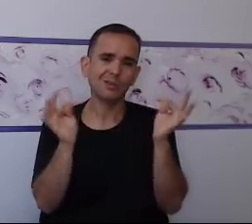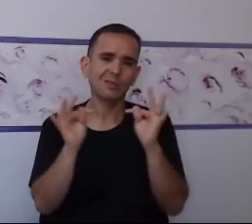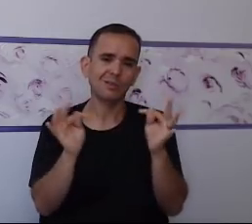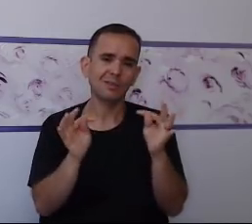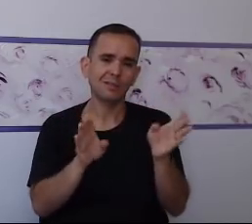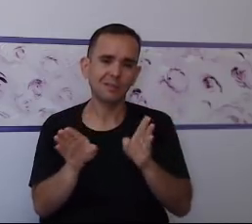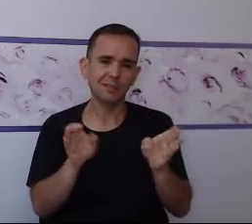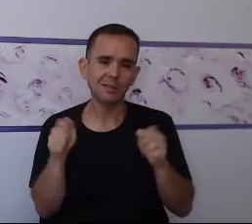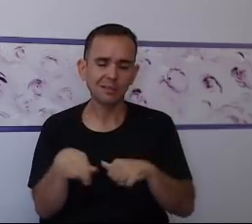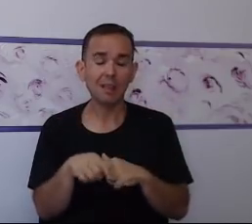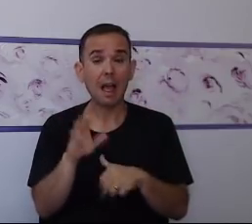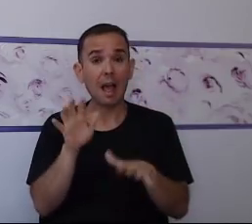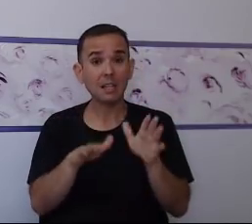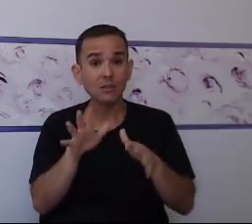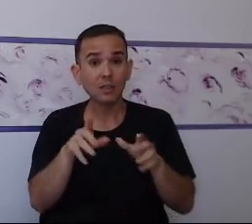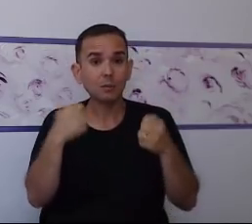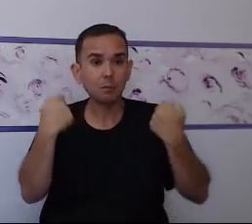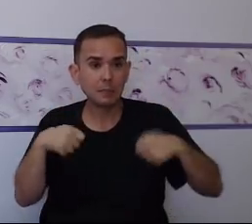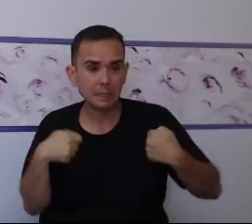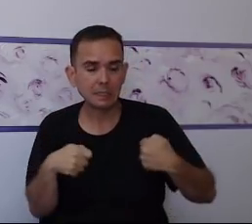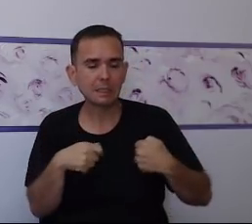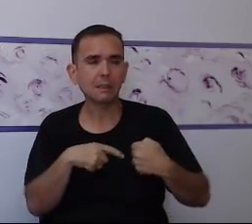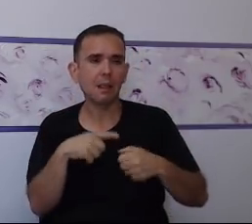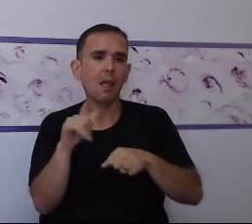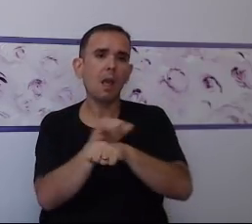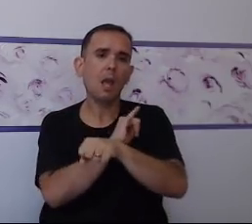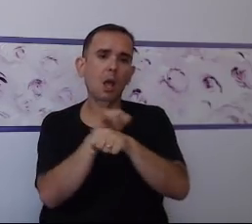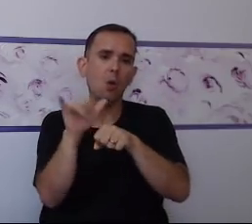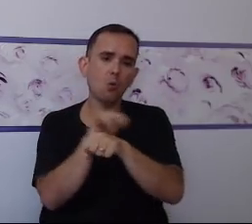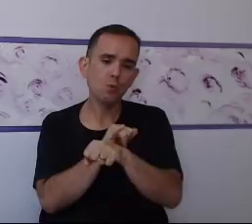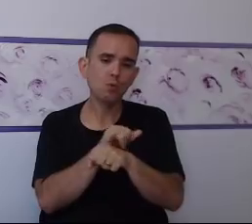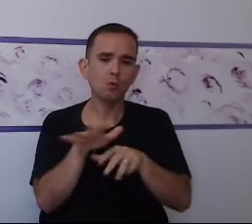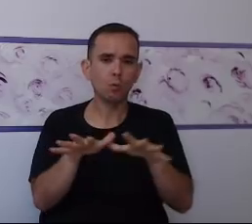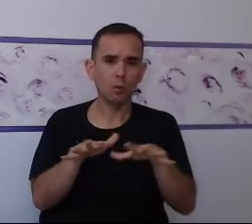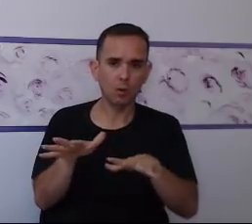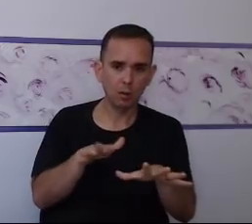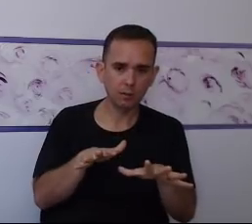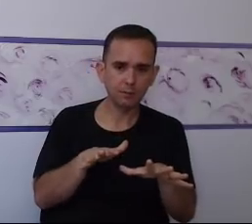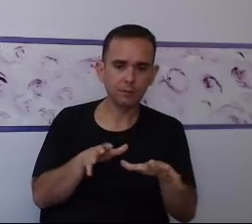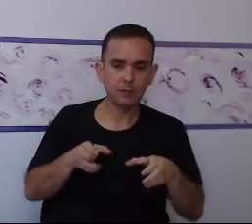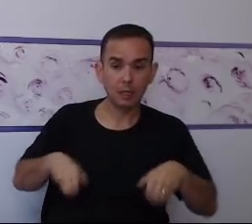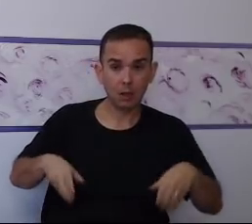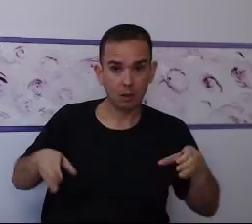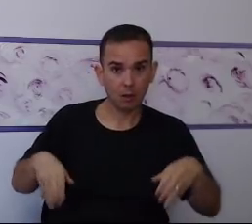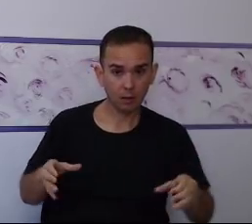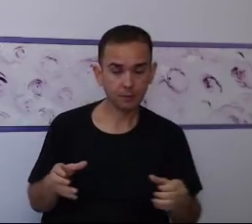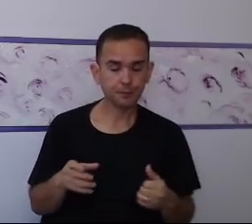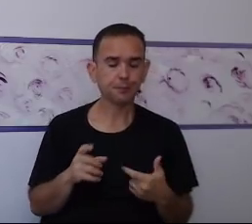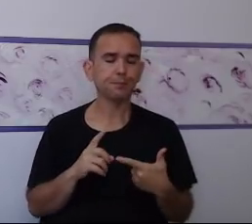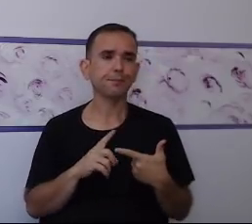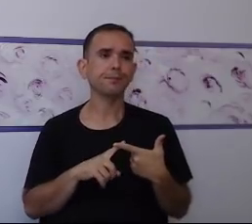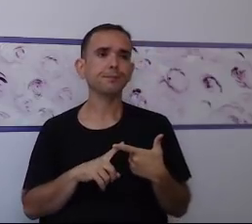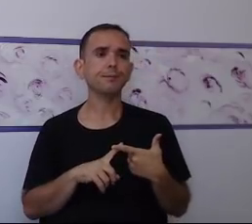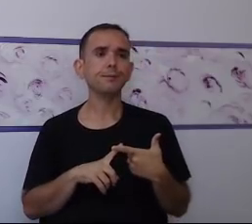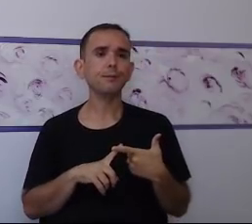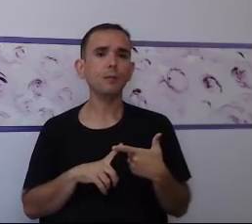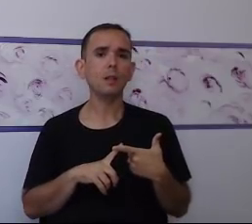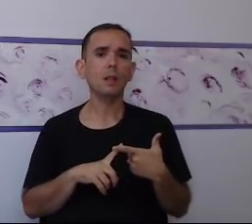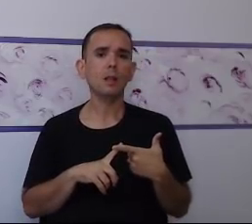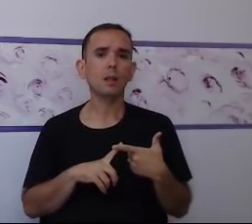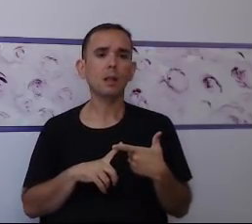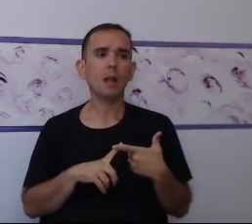ele vai muitas vezes necessitar do recurso de mobilidade, né, da cadeira de rodas. Muitas